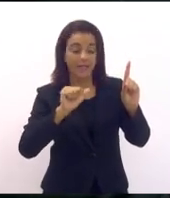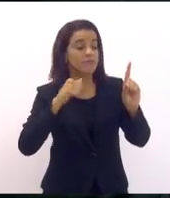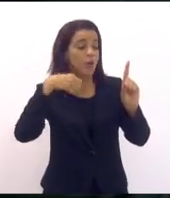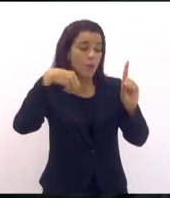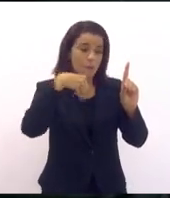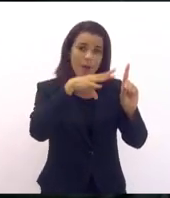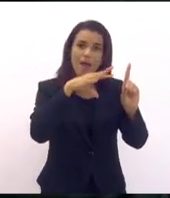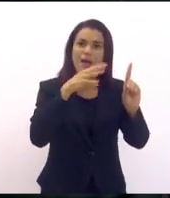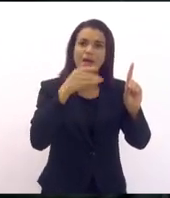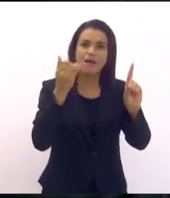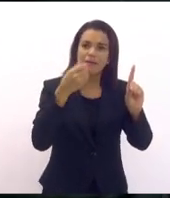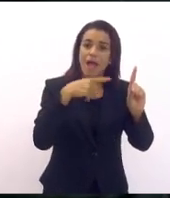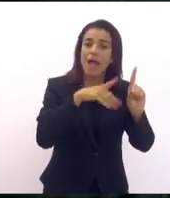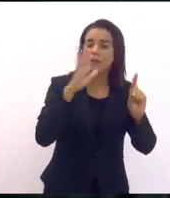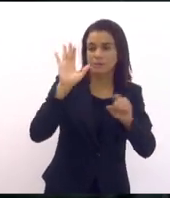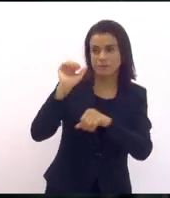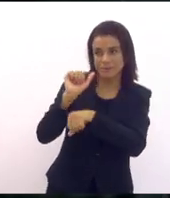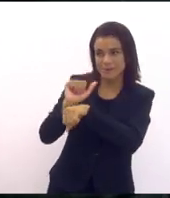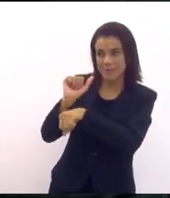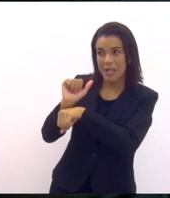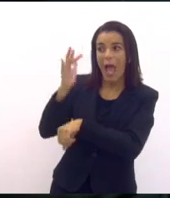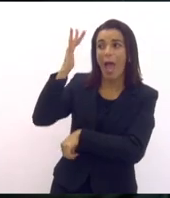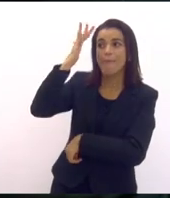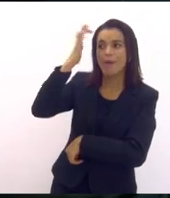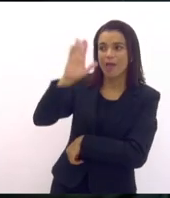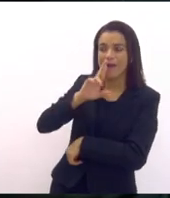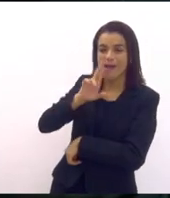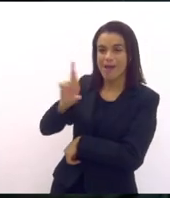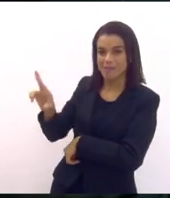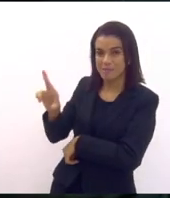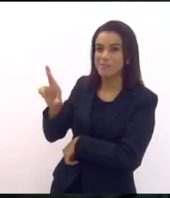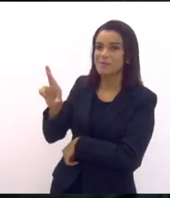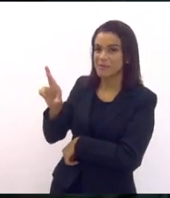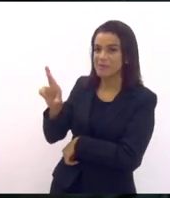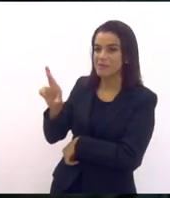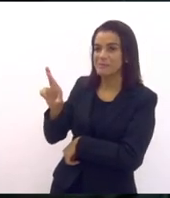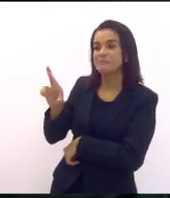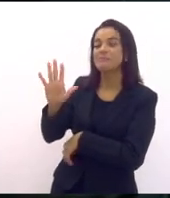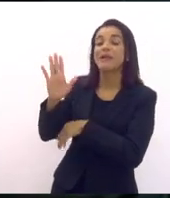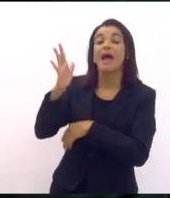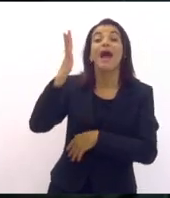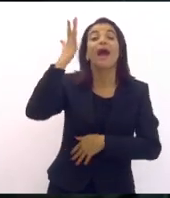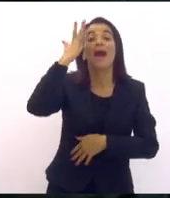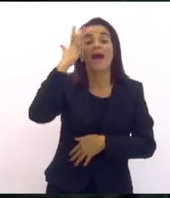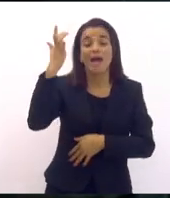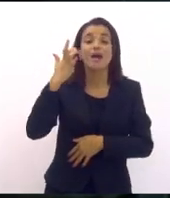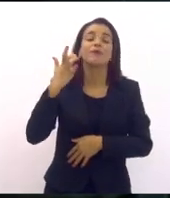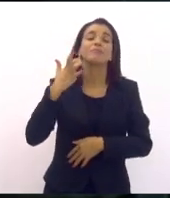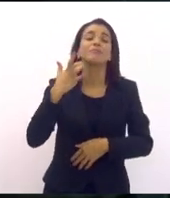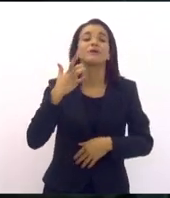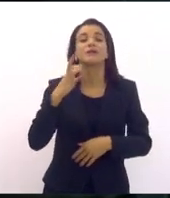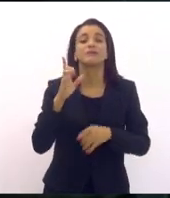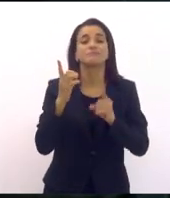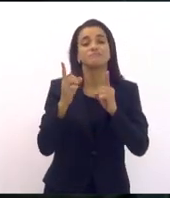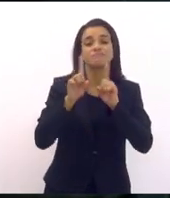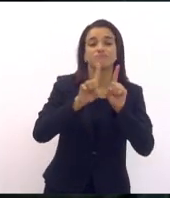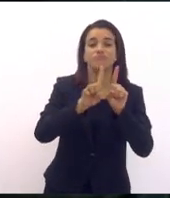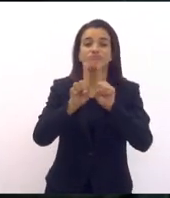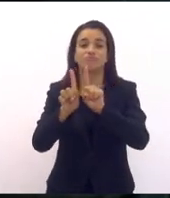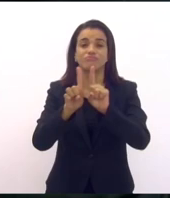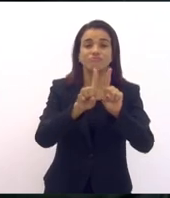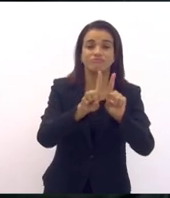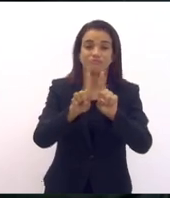esse problema ele falou me dá até amanhã que eu vou te dar uma resposta e aí no dia seguinte Santa Rosa me levou até